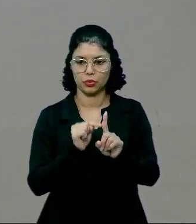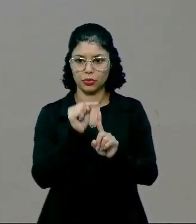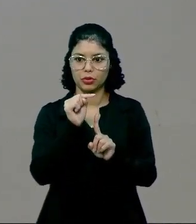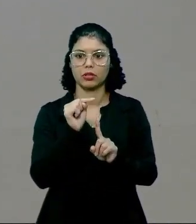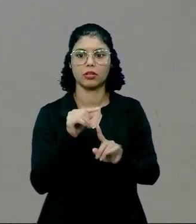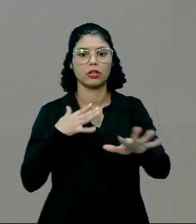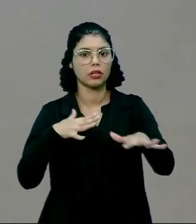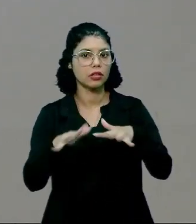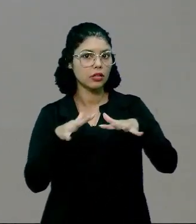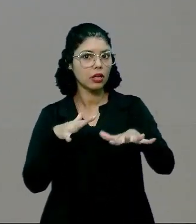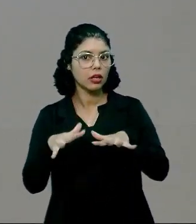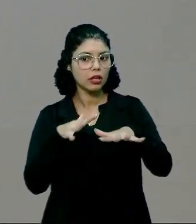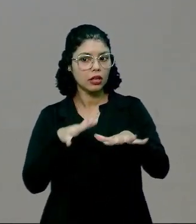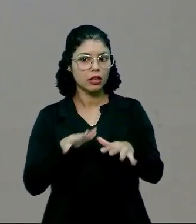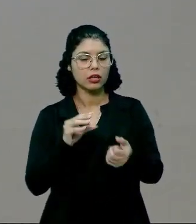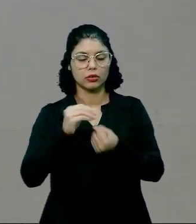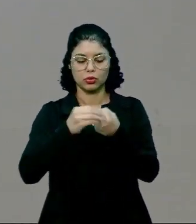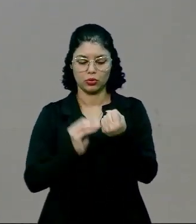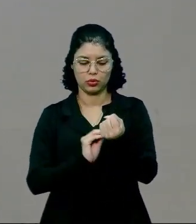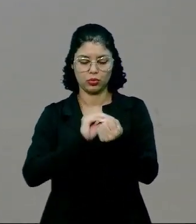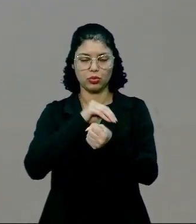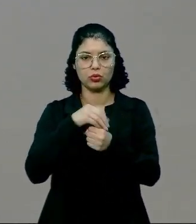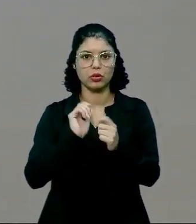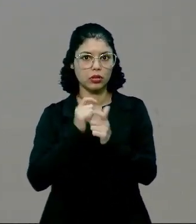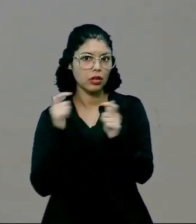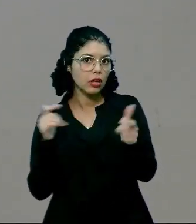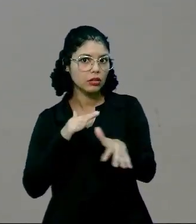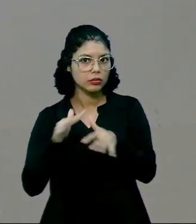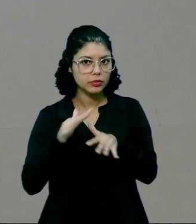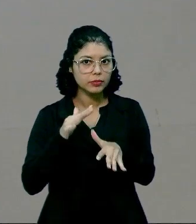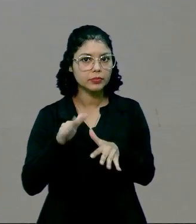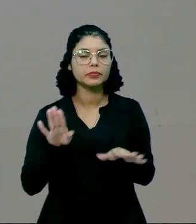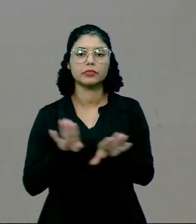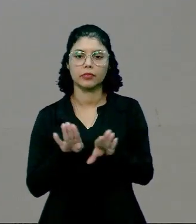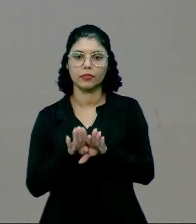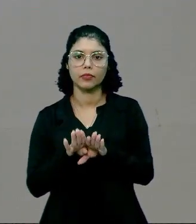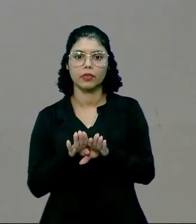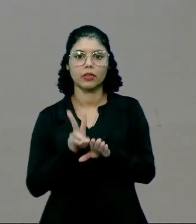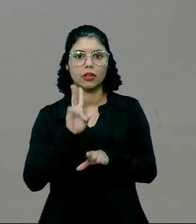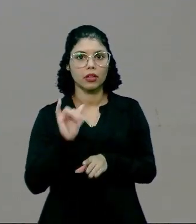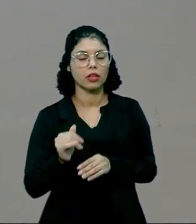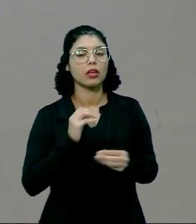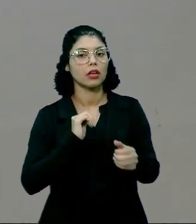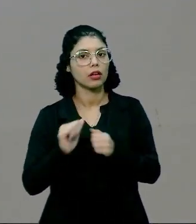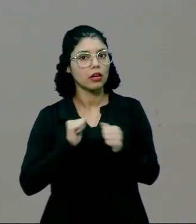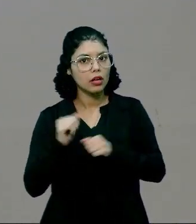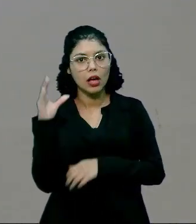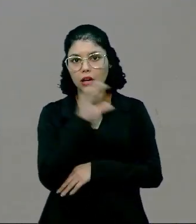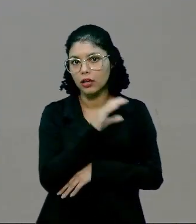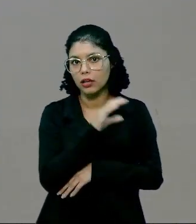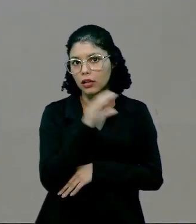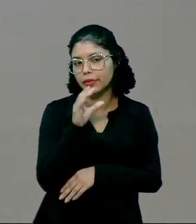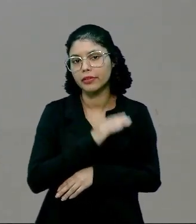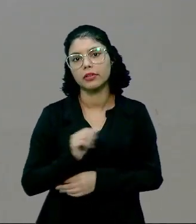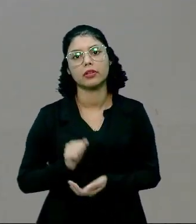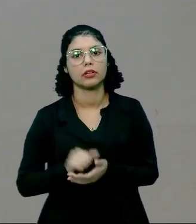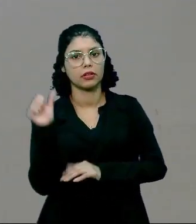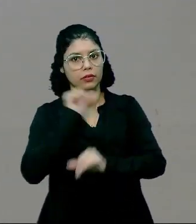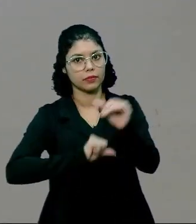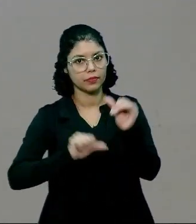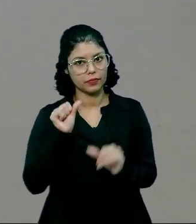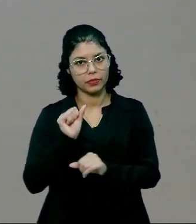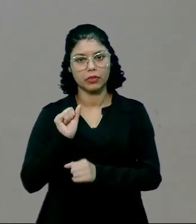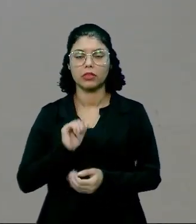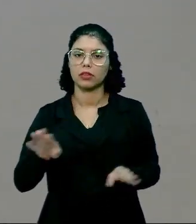essas moléculas vai aumentando juntamente o seu grau de agitação isso faz com que ela se movimenta de maneira mais rápida e muda